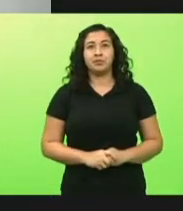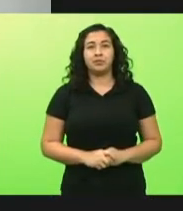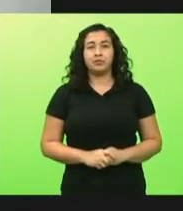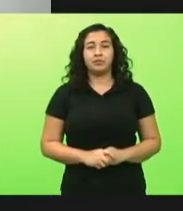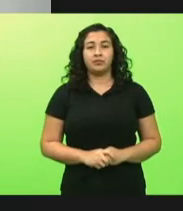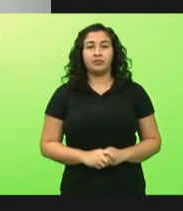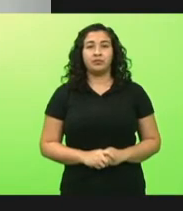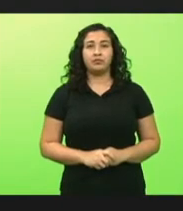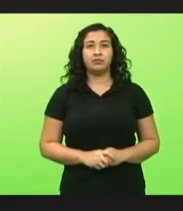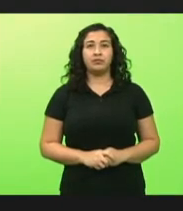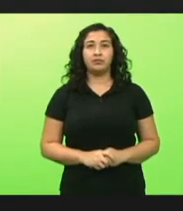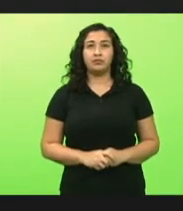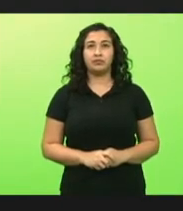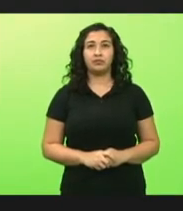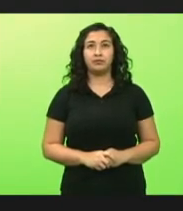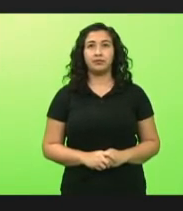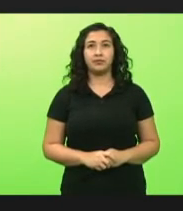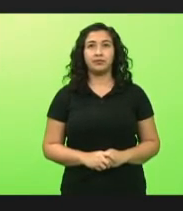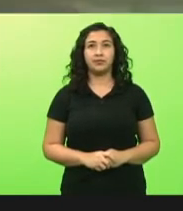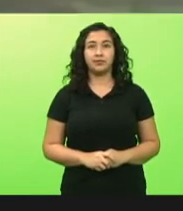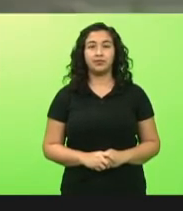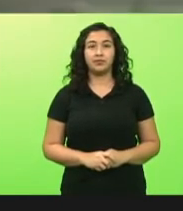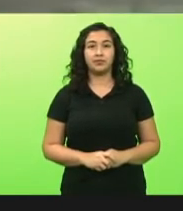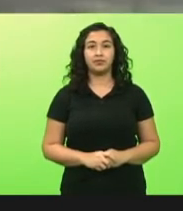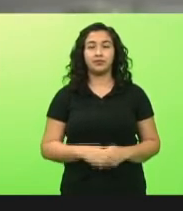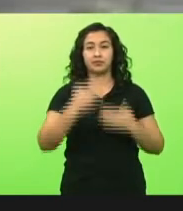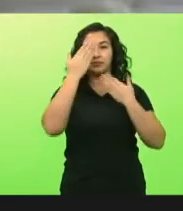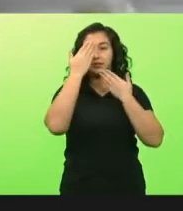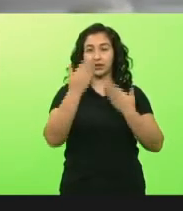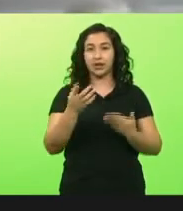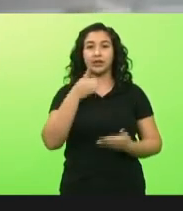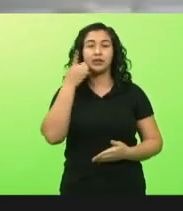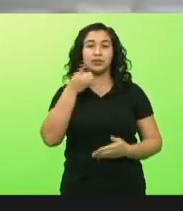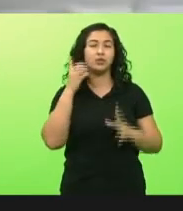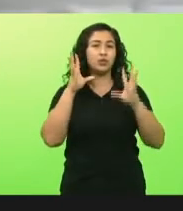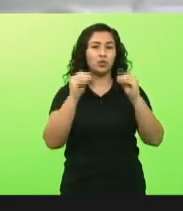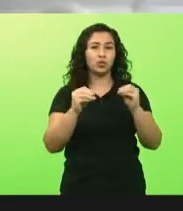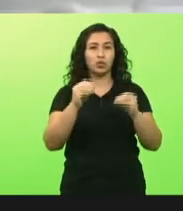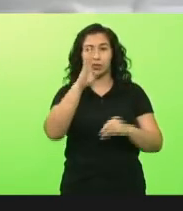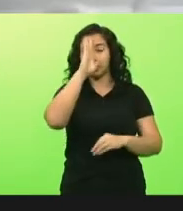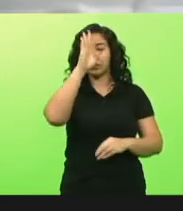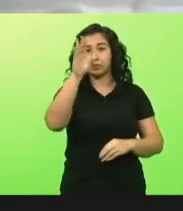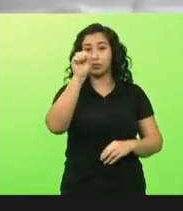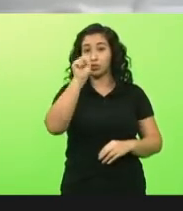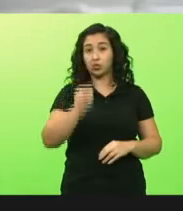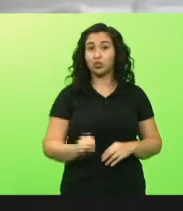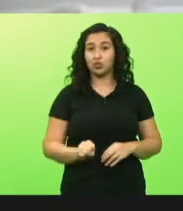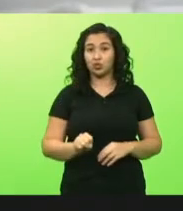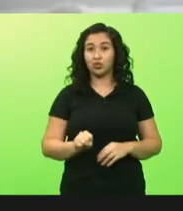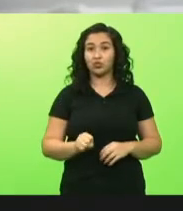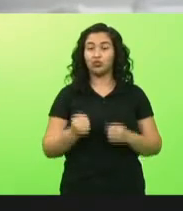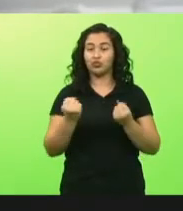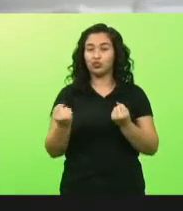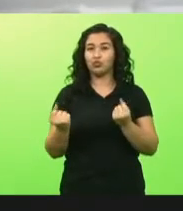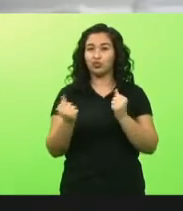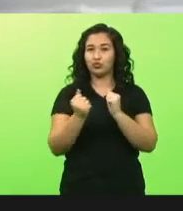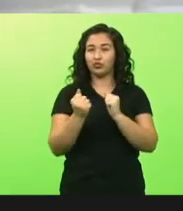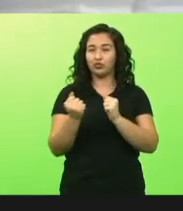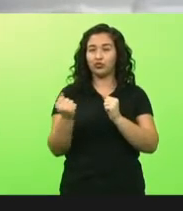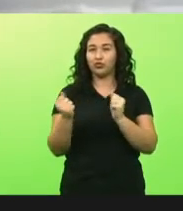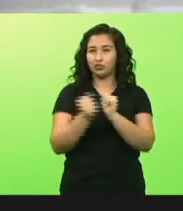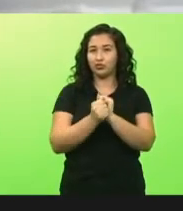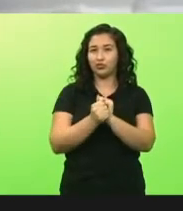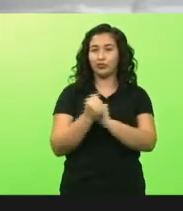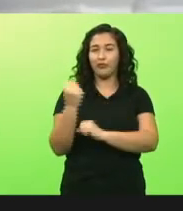Obrigada, senhores deputados, colegas deputados e, principalmente, da região sul. Juntos somos mais fortes. Fim da ordem.